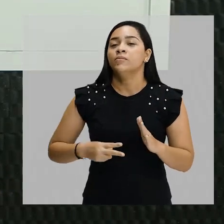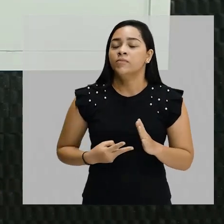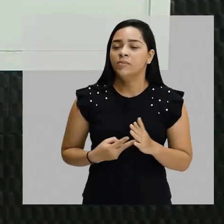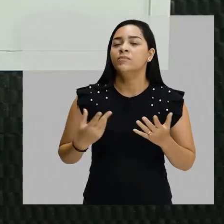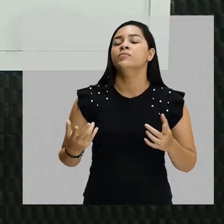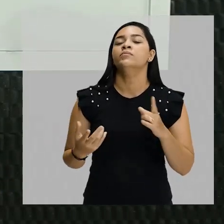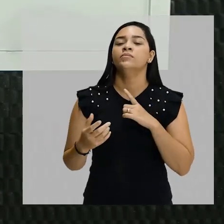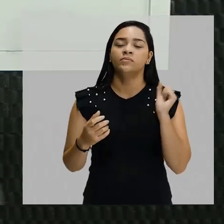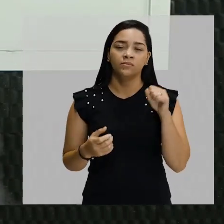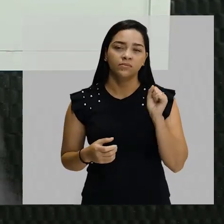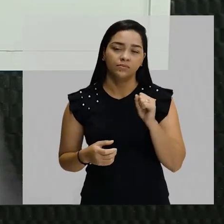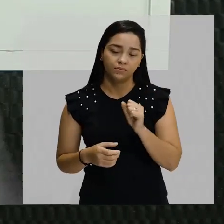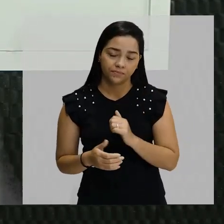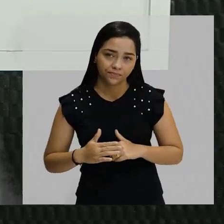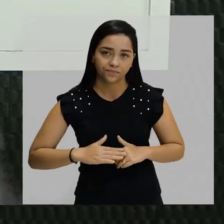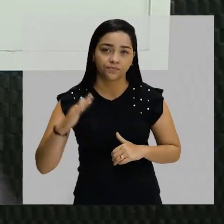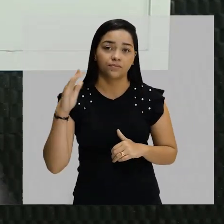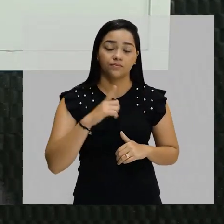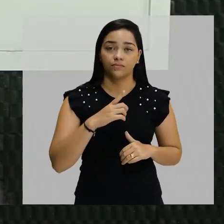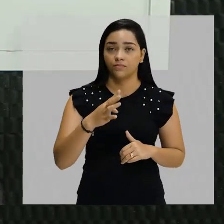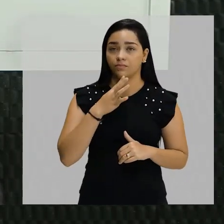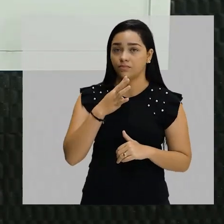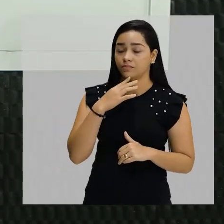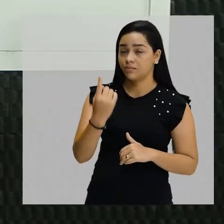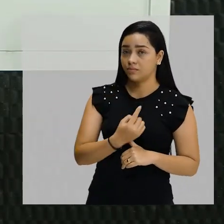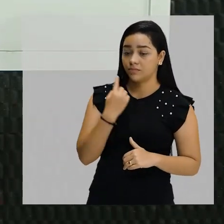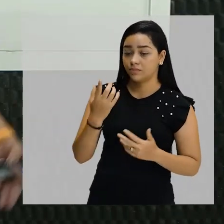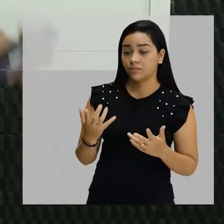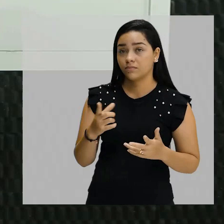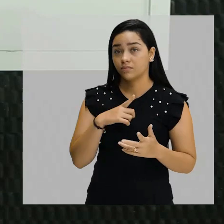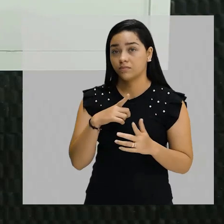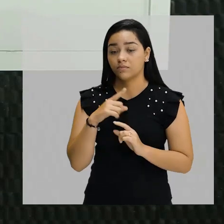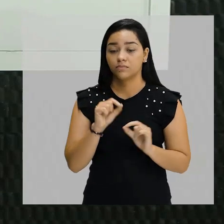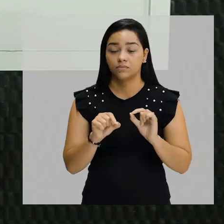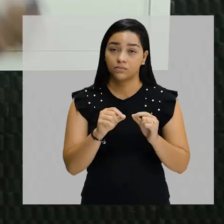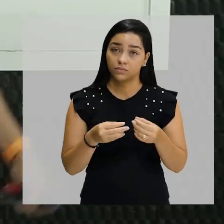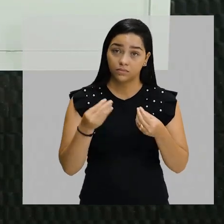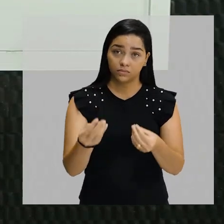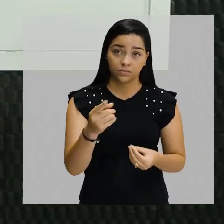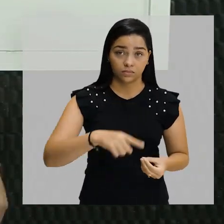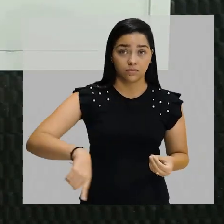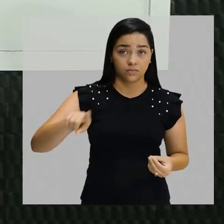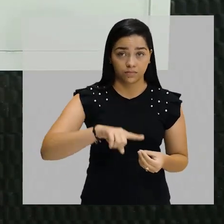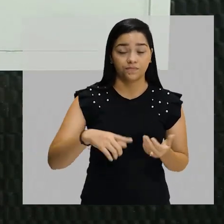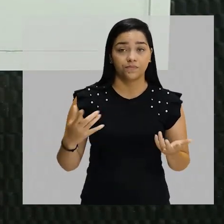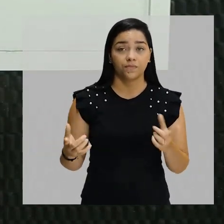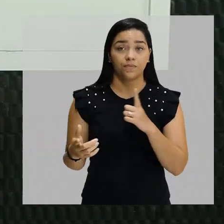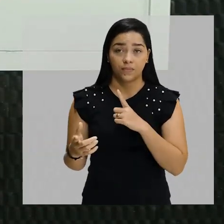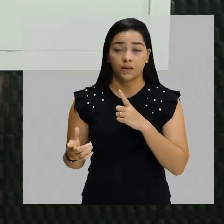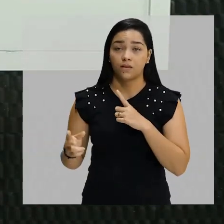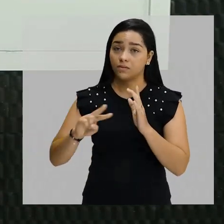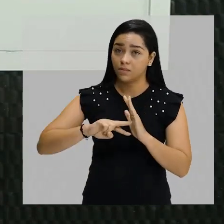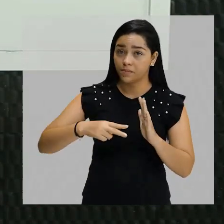que você tenha um sentido maior a partir do conhecimento que nós estamos Claro entregando aos senhores de uma forma mais